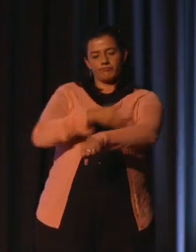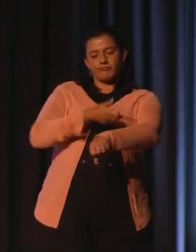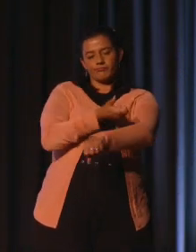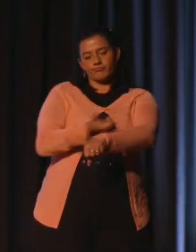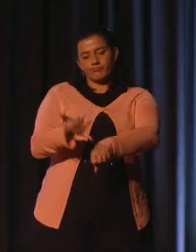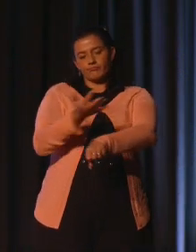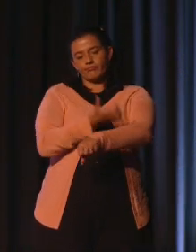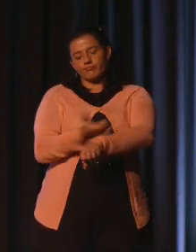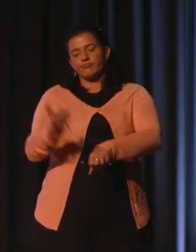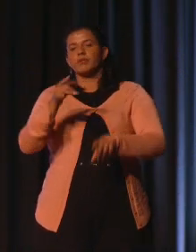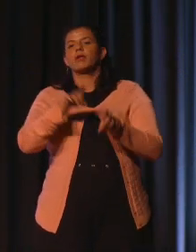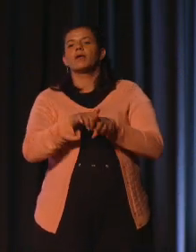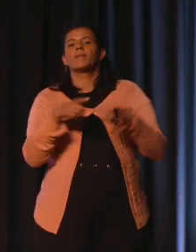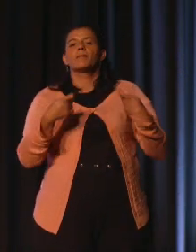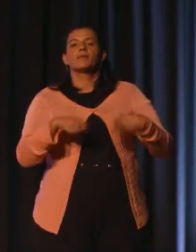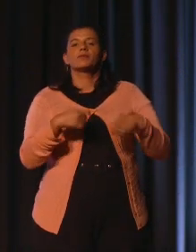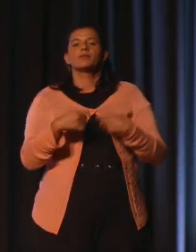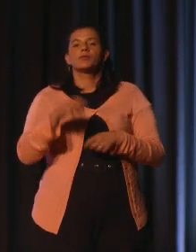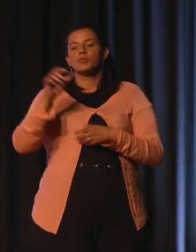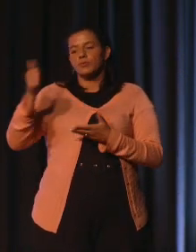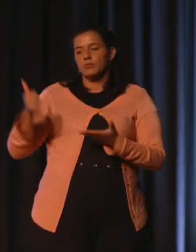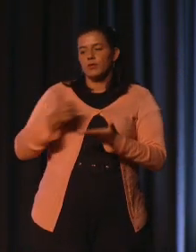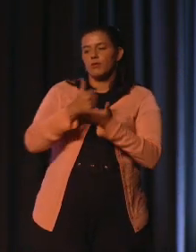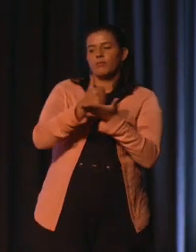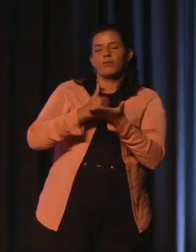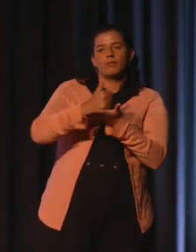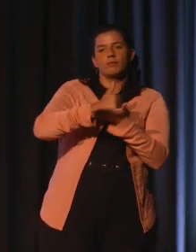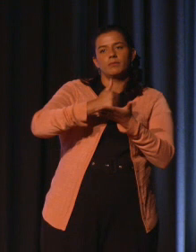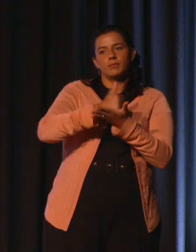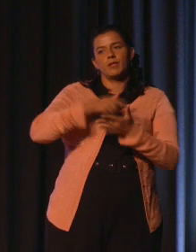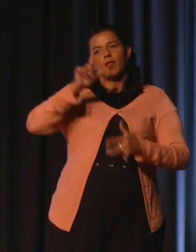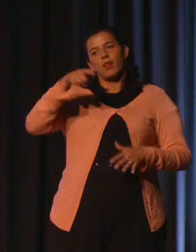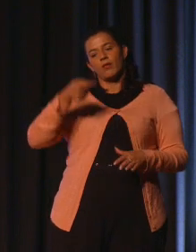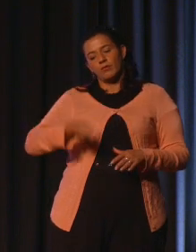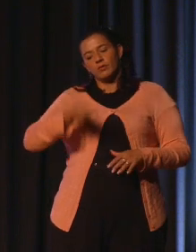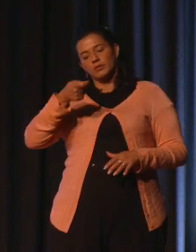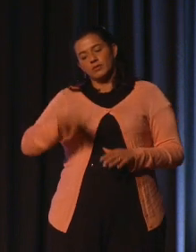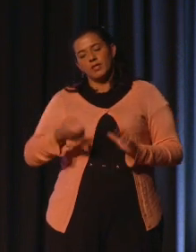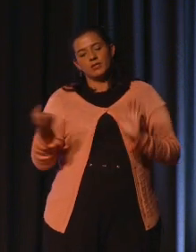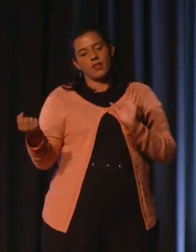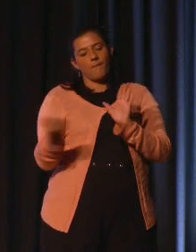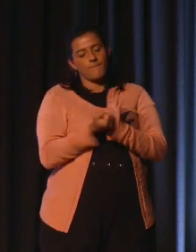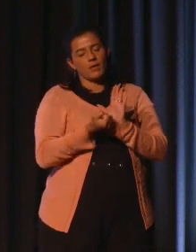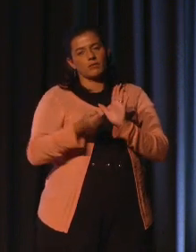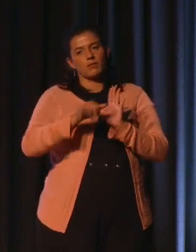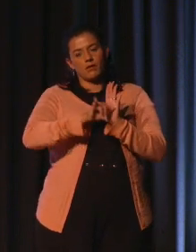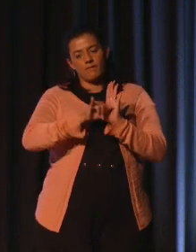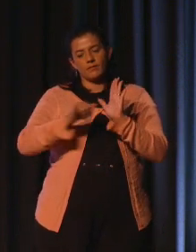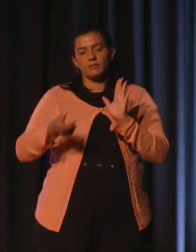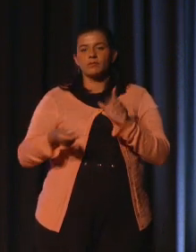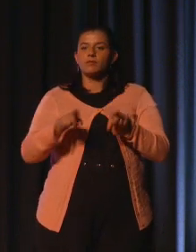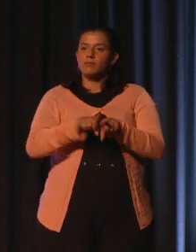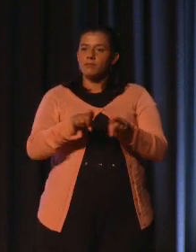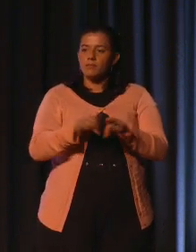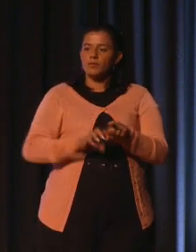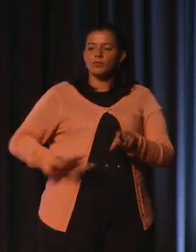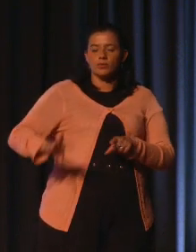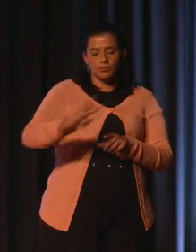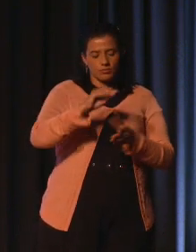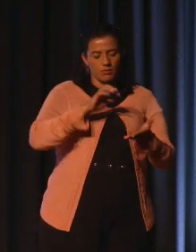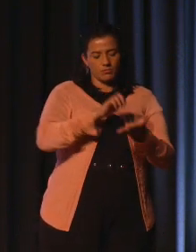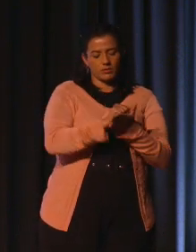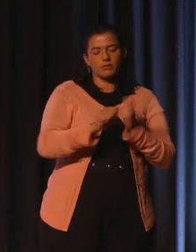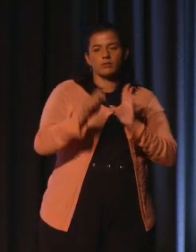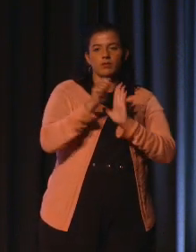pesquisa clínica em hemocentro, eu preciso ter um farmacêutico, porque isso é uma exigência da Anvisa, né? É o farmacêutico que é responsável por esse preenchimento